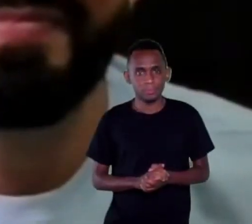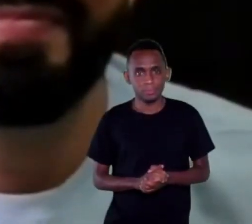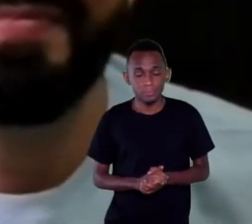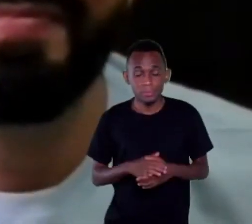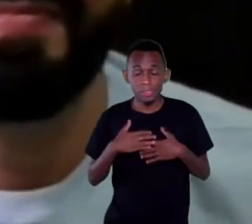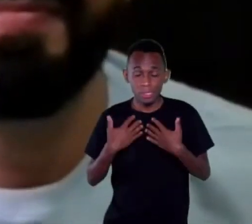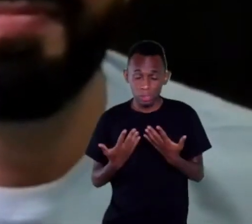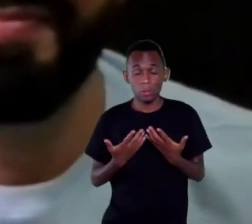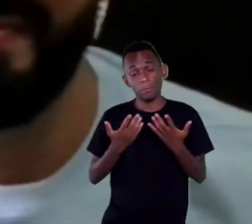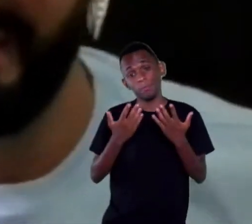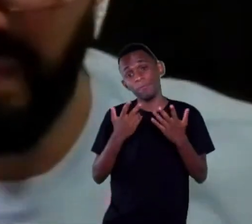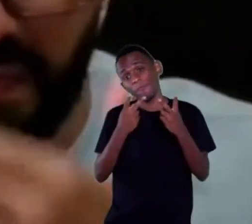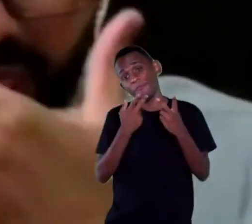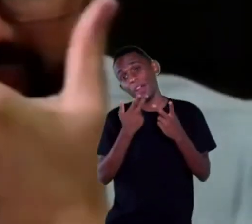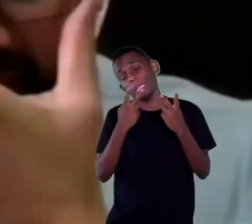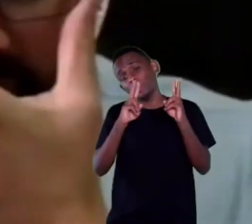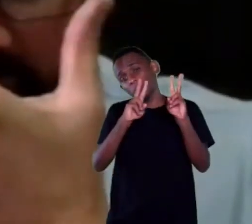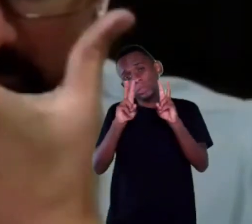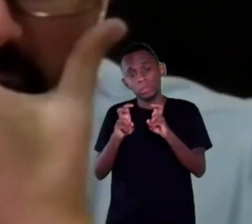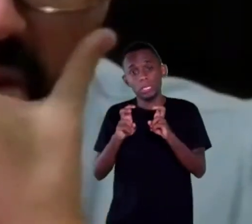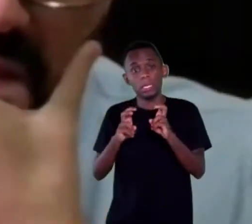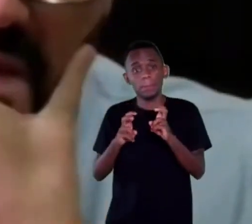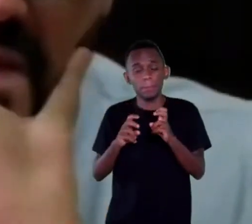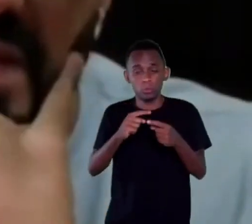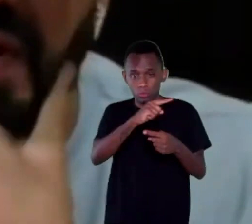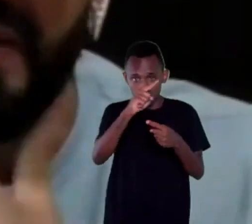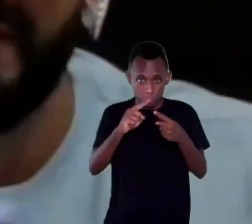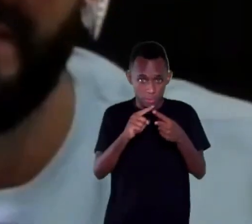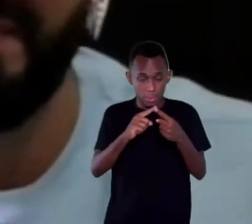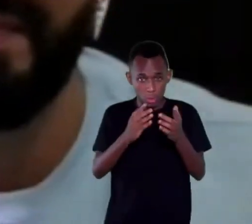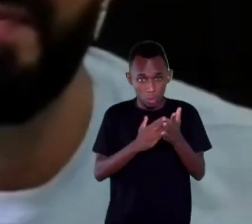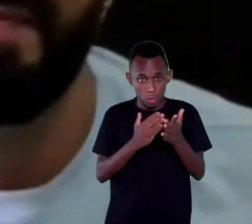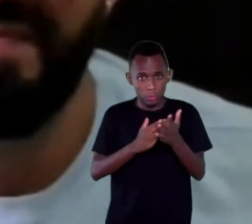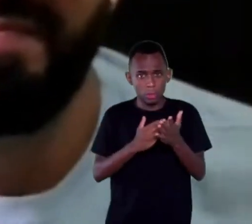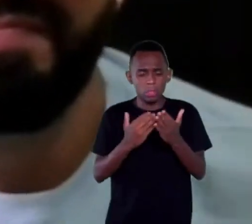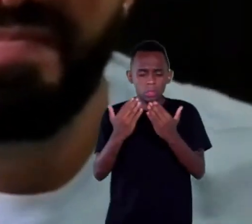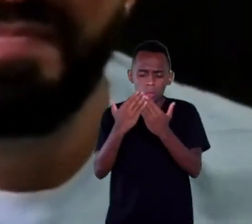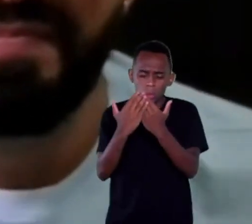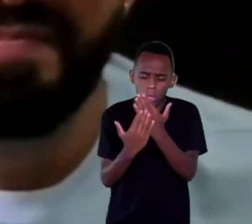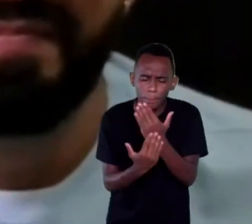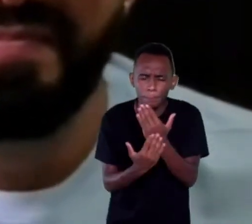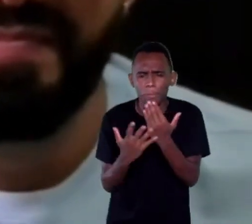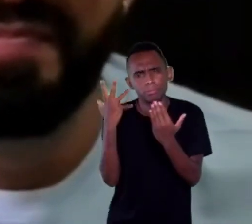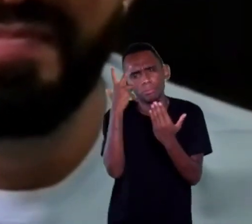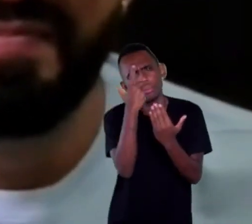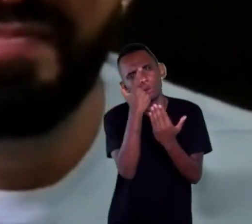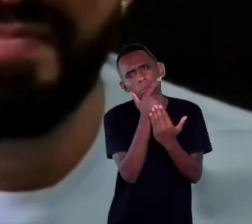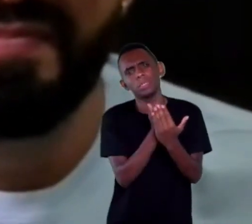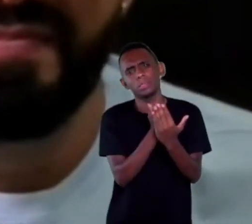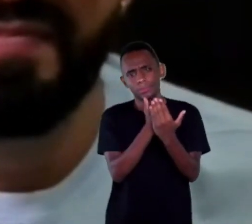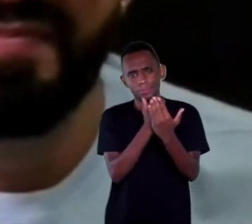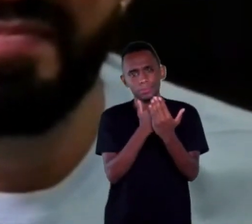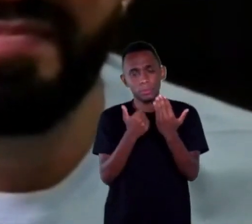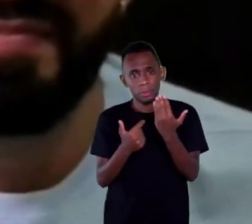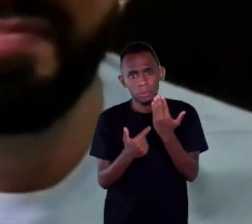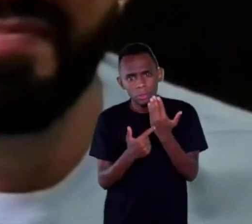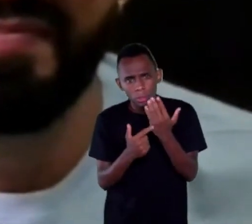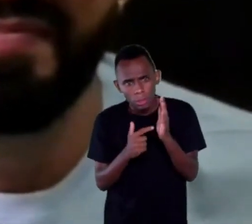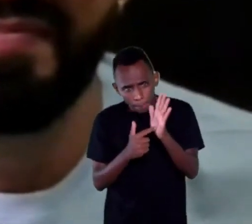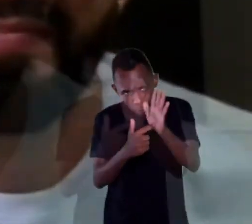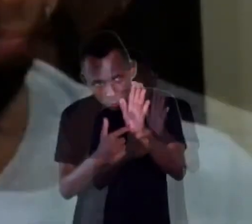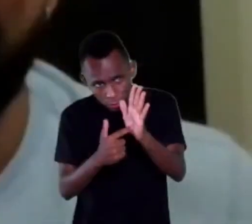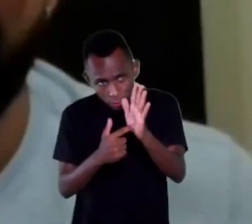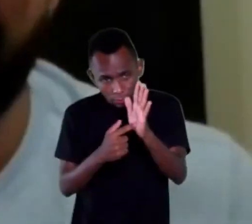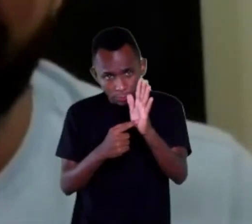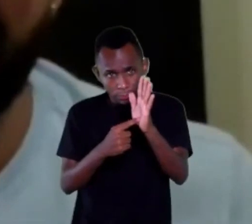livro, o Nota de Falecimento, que tem uma capa bem bonita também, né? Está mostrando ela aí, Gui? O